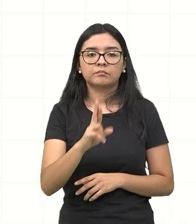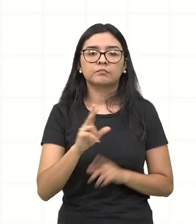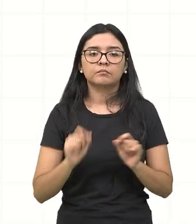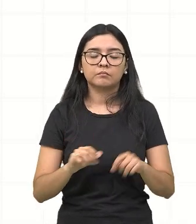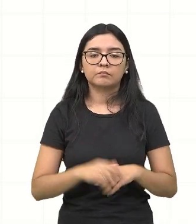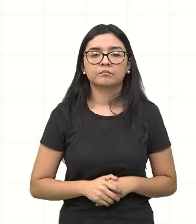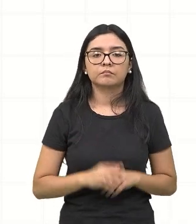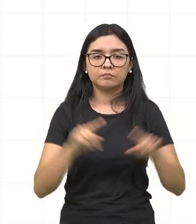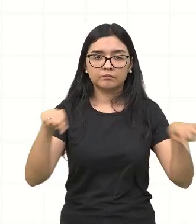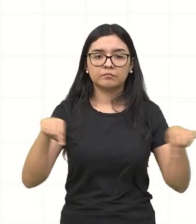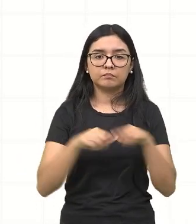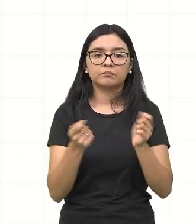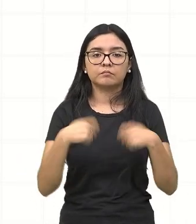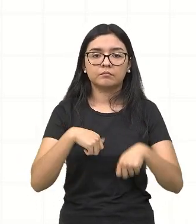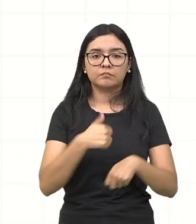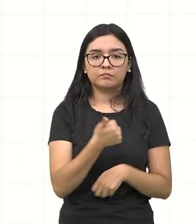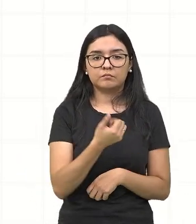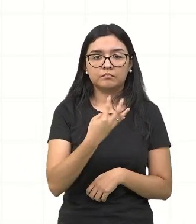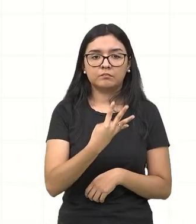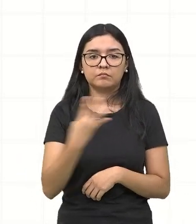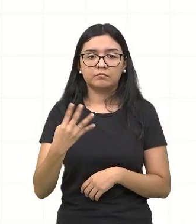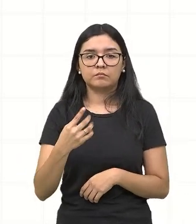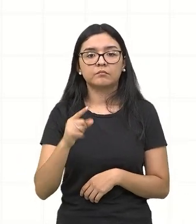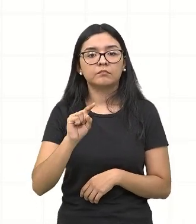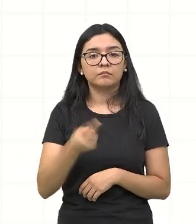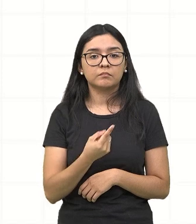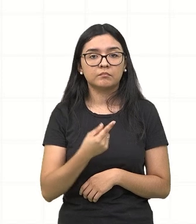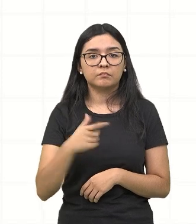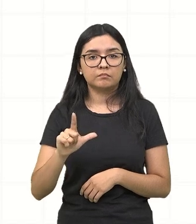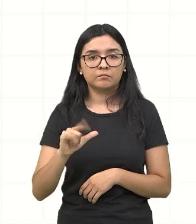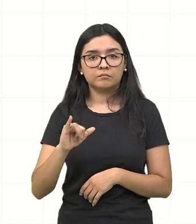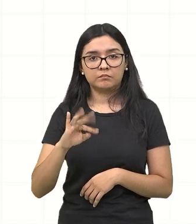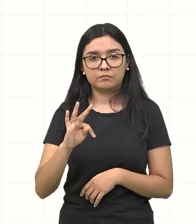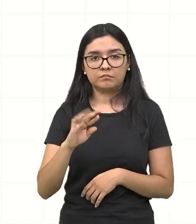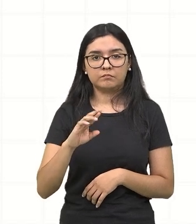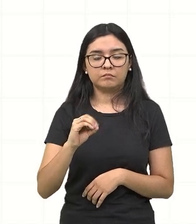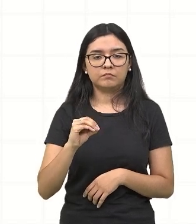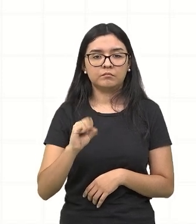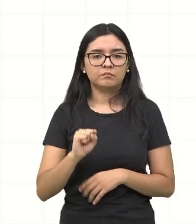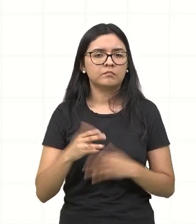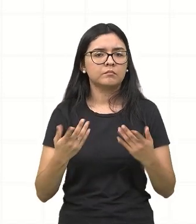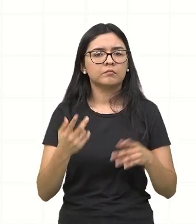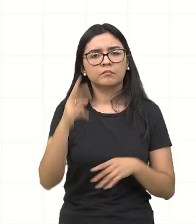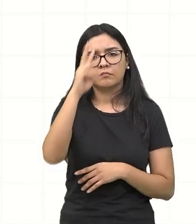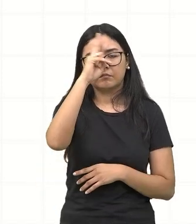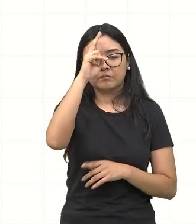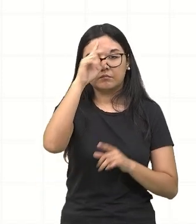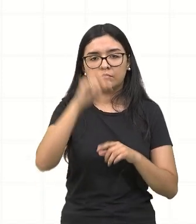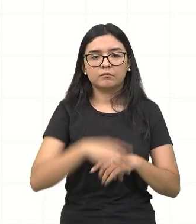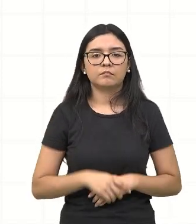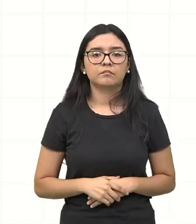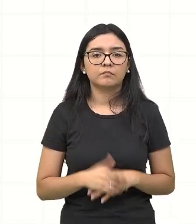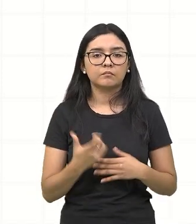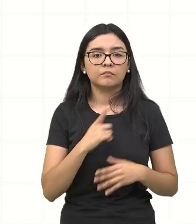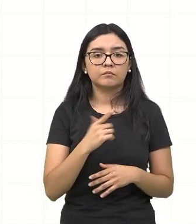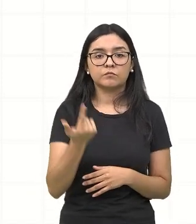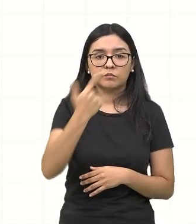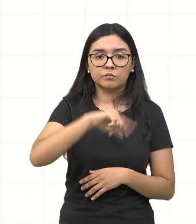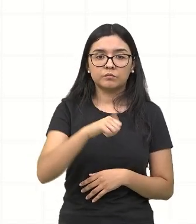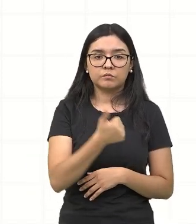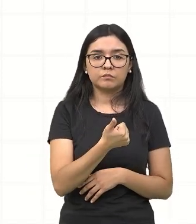capacidade do tanque é de 144 mil litros. Lembrando que é uma multiplicação por 1000, ó, repetimos o 144